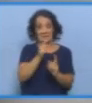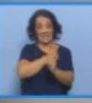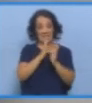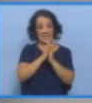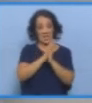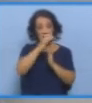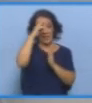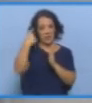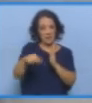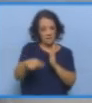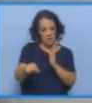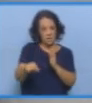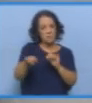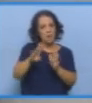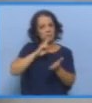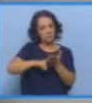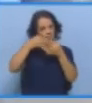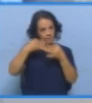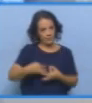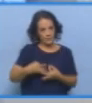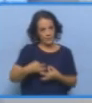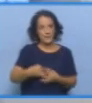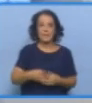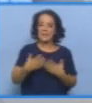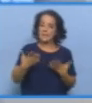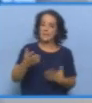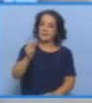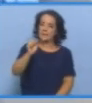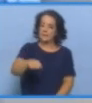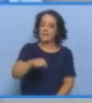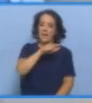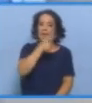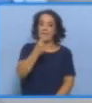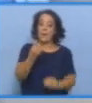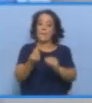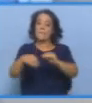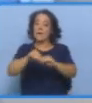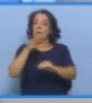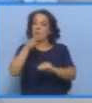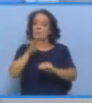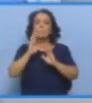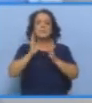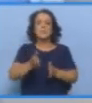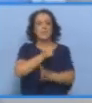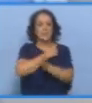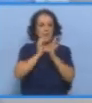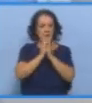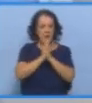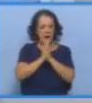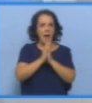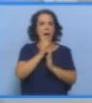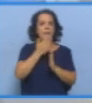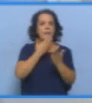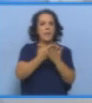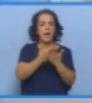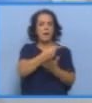difícil, mas autêntica. Sim, e ele muitas vezes completava assim: é preciso uma igreja que